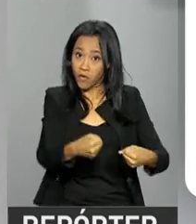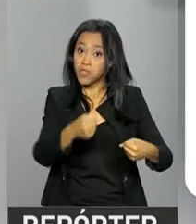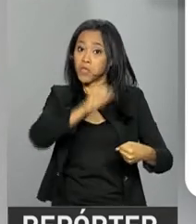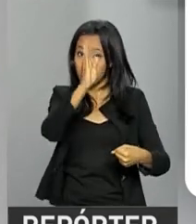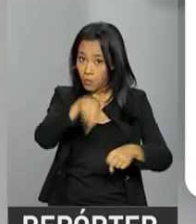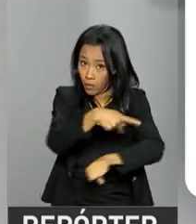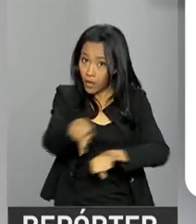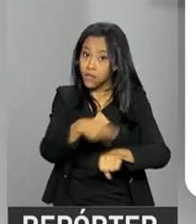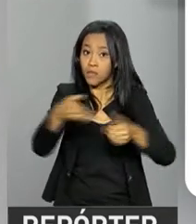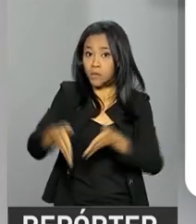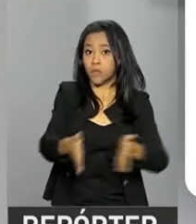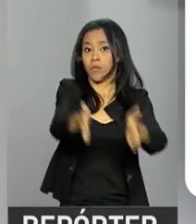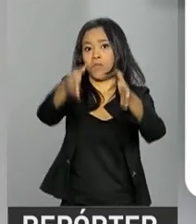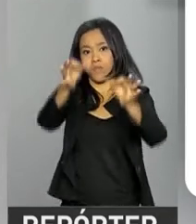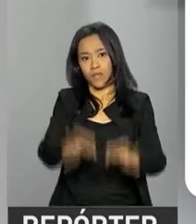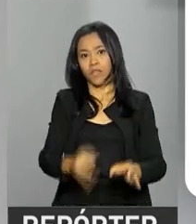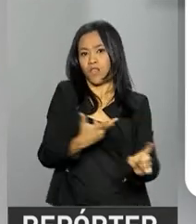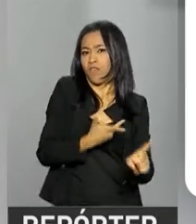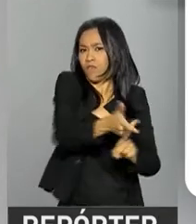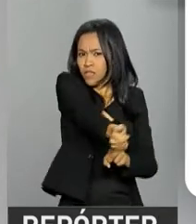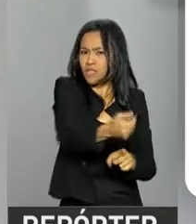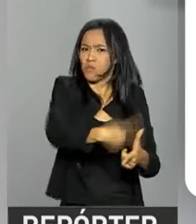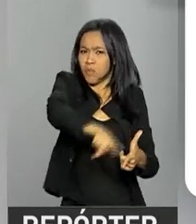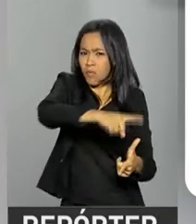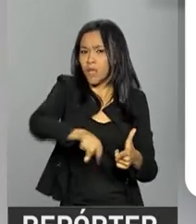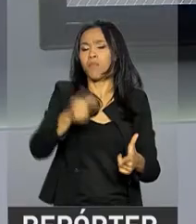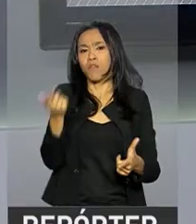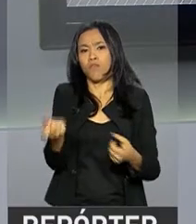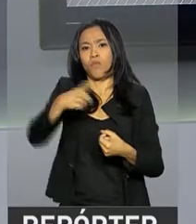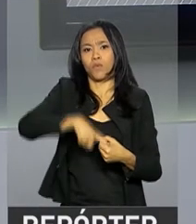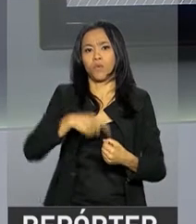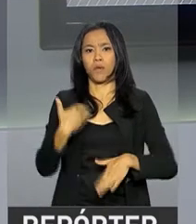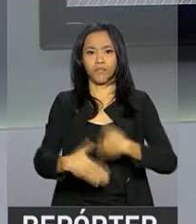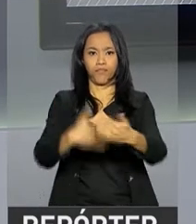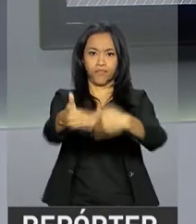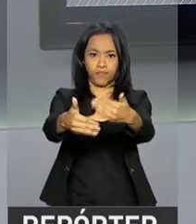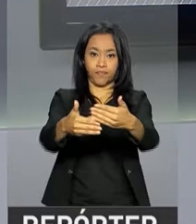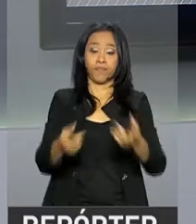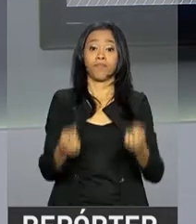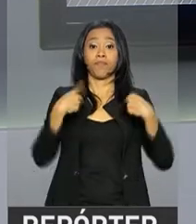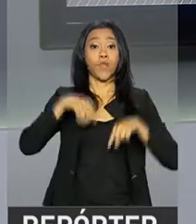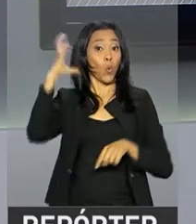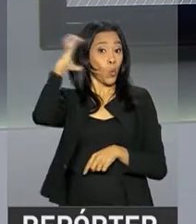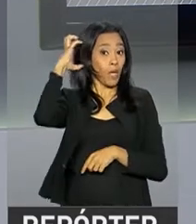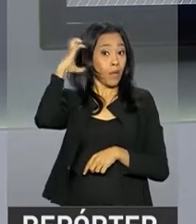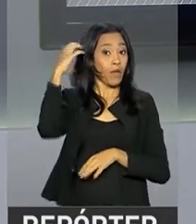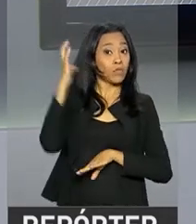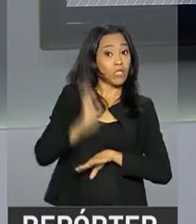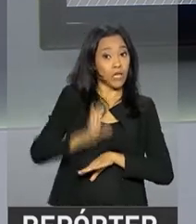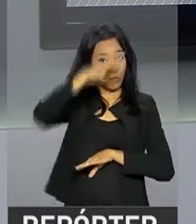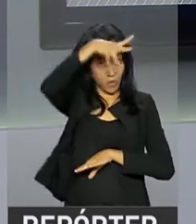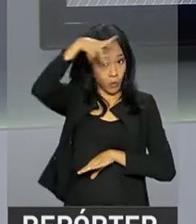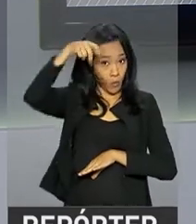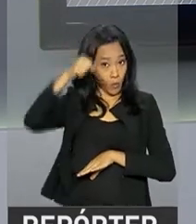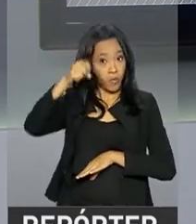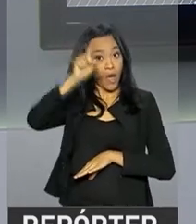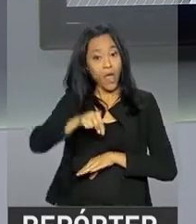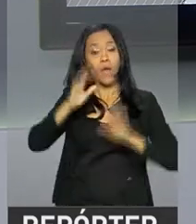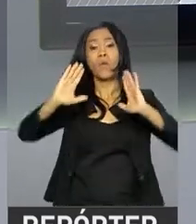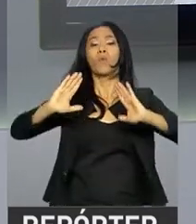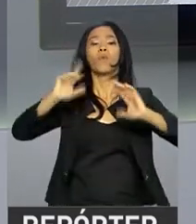rumo certo, que venceu a crise e voltou a crescer. Cuiabá, no Mato Grosso, vai ser o novo lar para